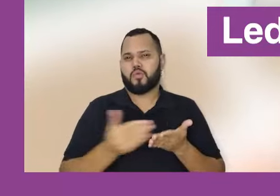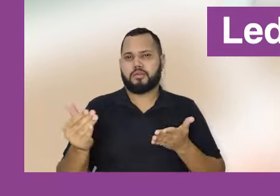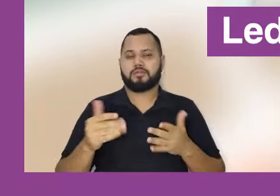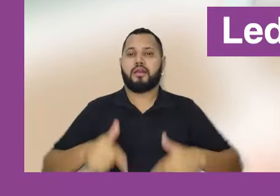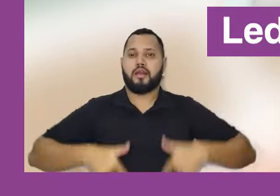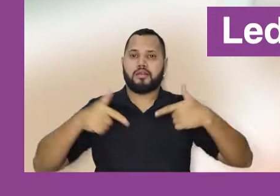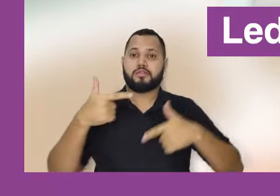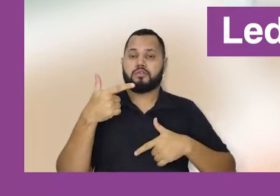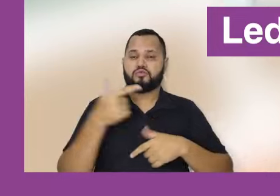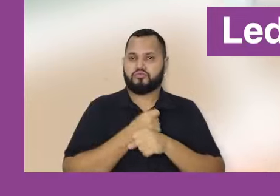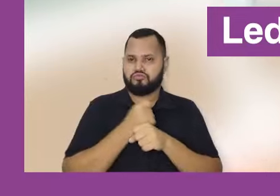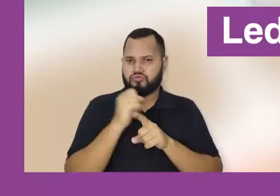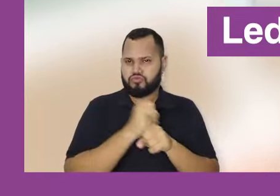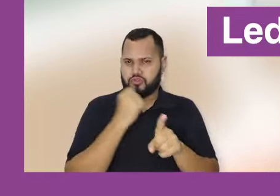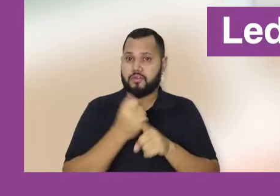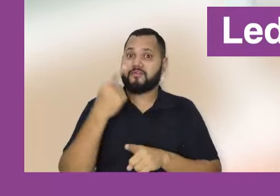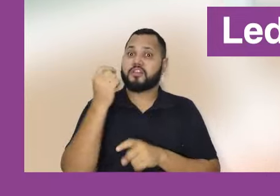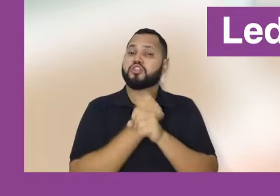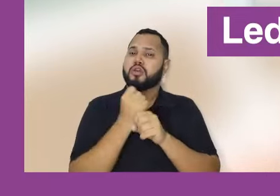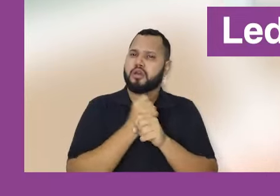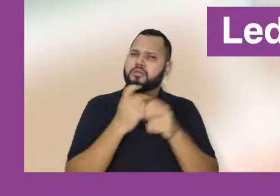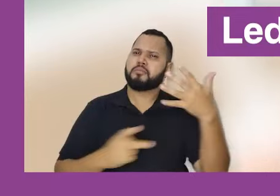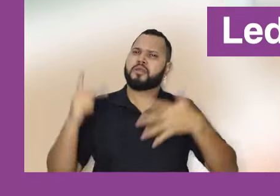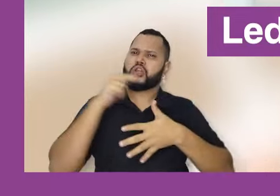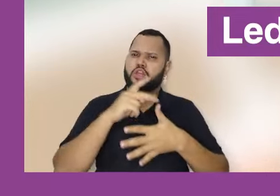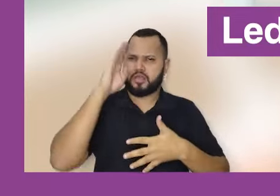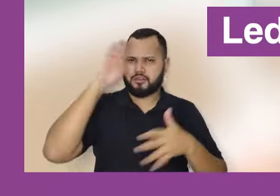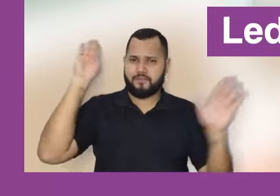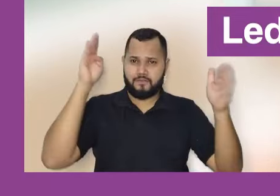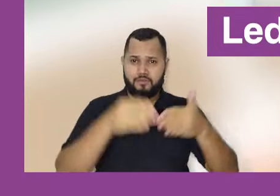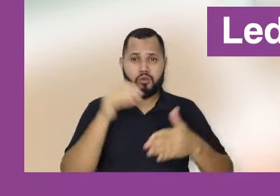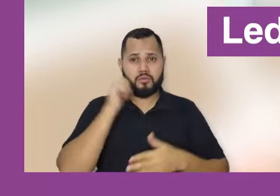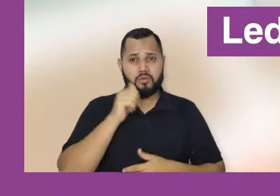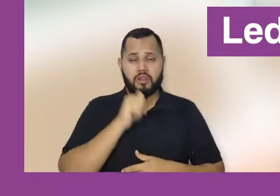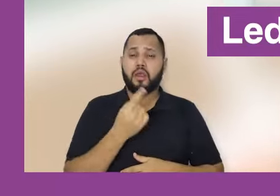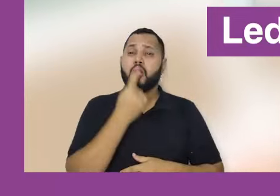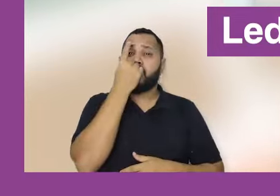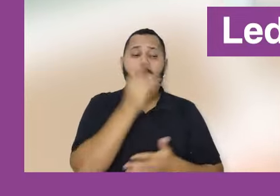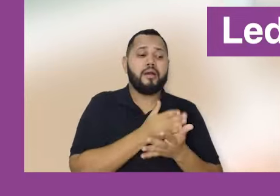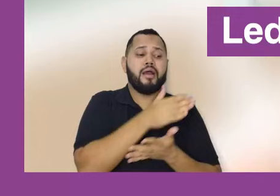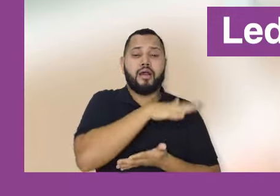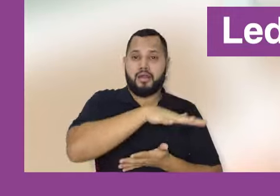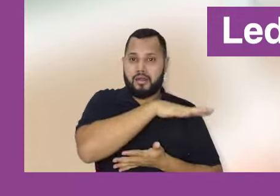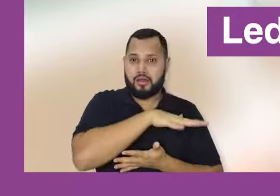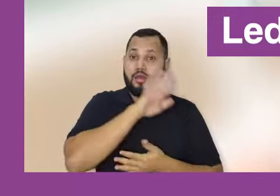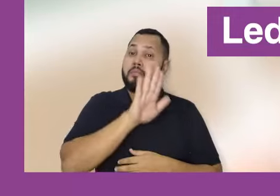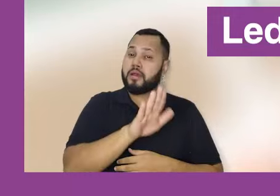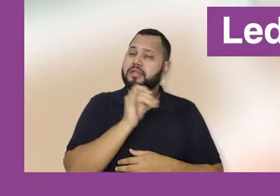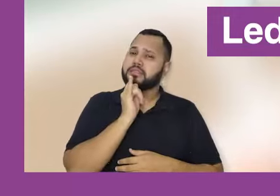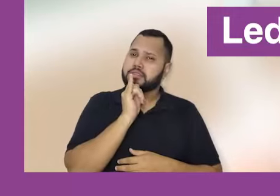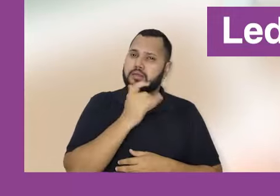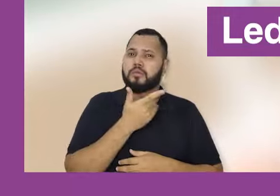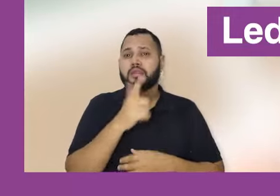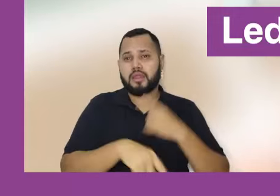uma ação social há 20 anos atrás priorizando as mulheres focando nas mulheres é uma faceta mas a gente por exemplo